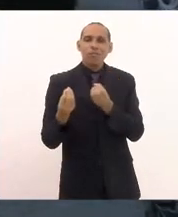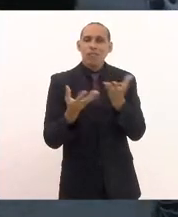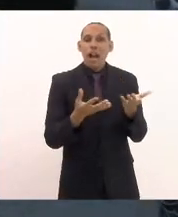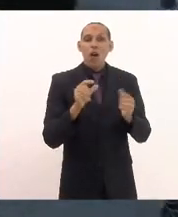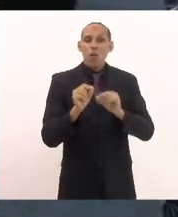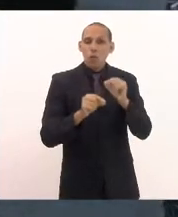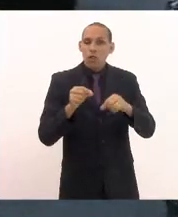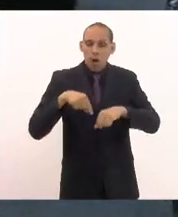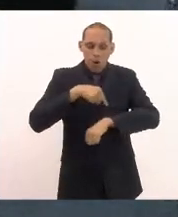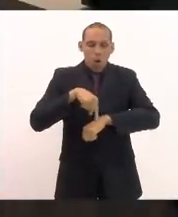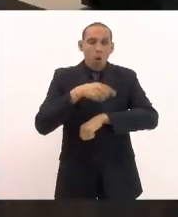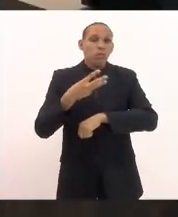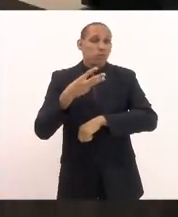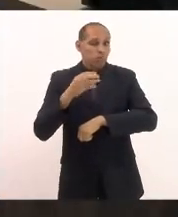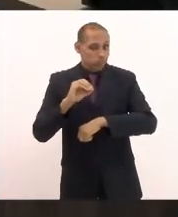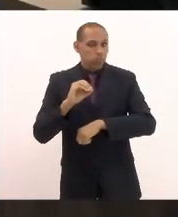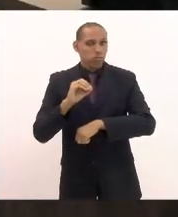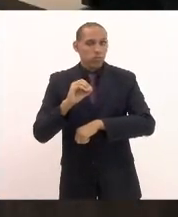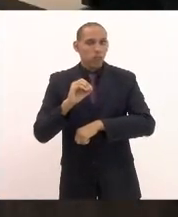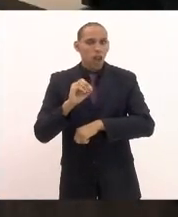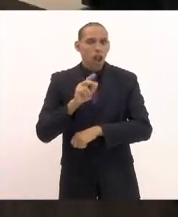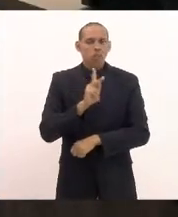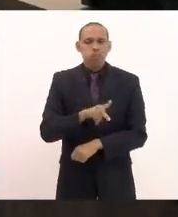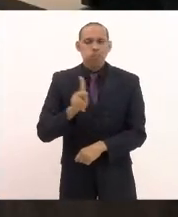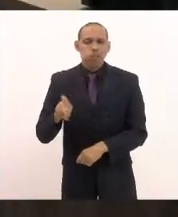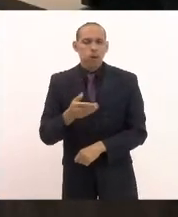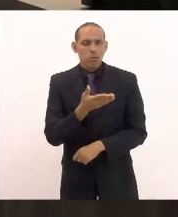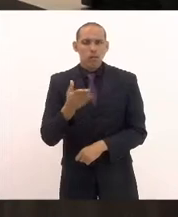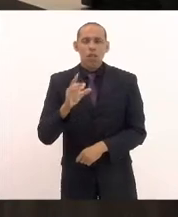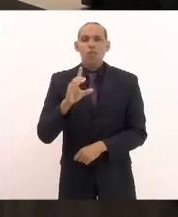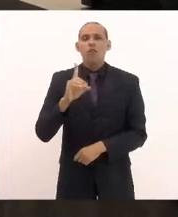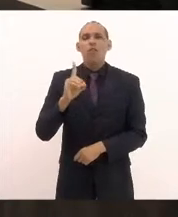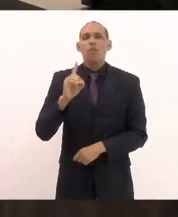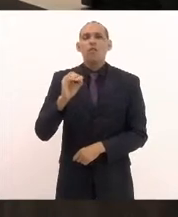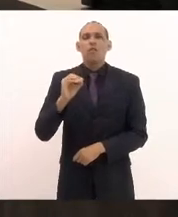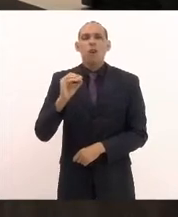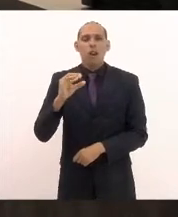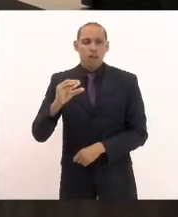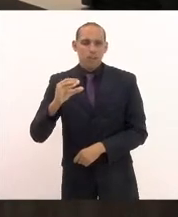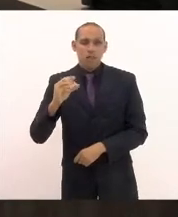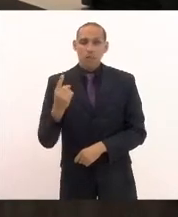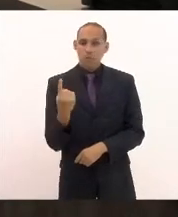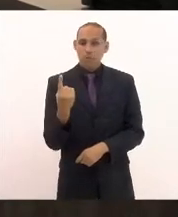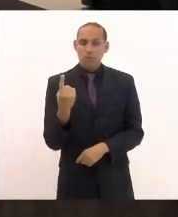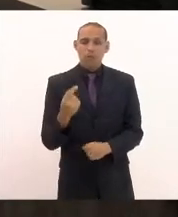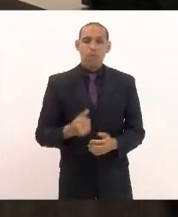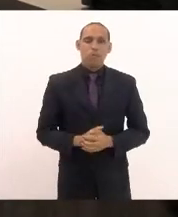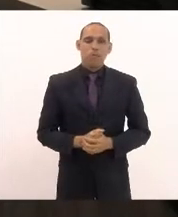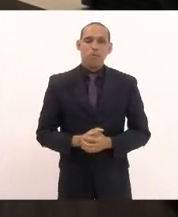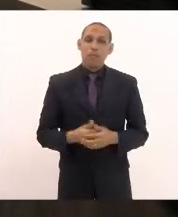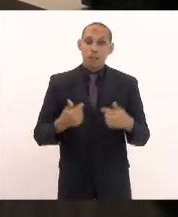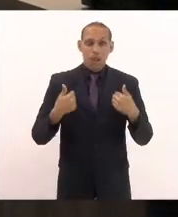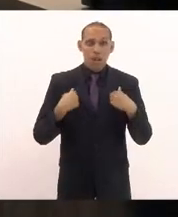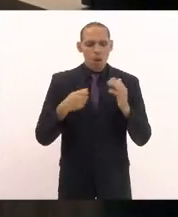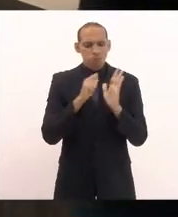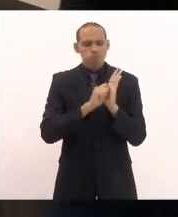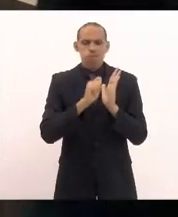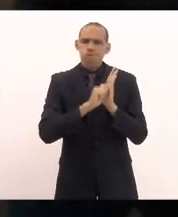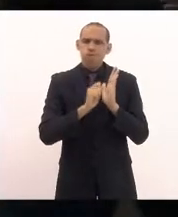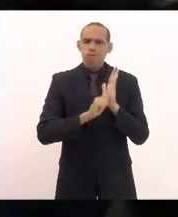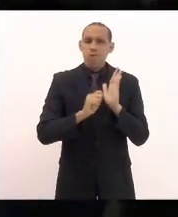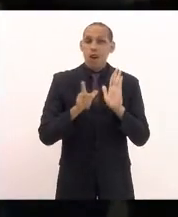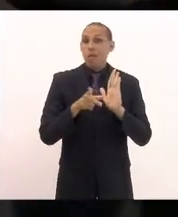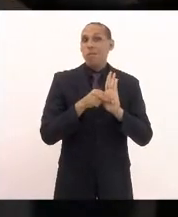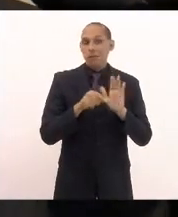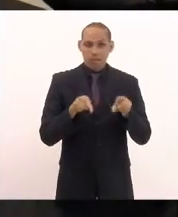30 horas dos professores DOC 1. Inclusive, eu fui autor de uma